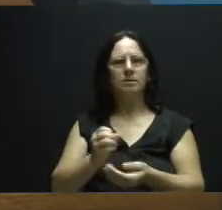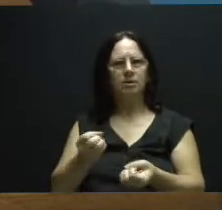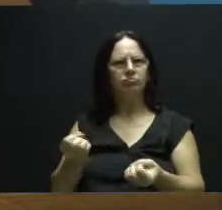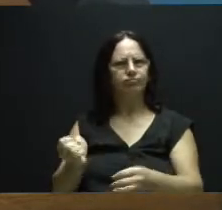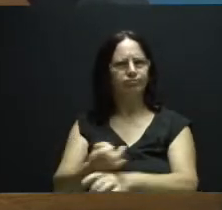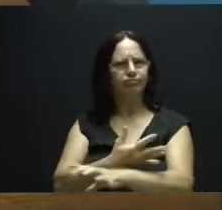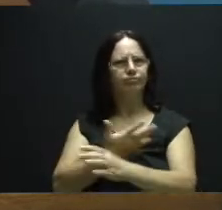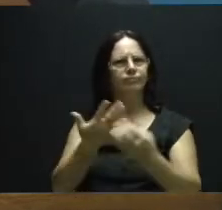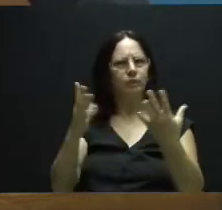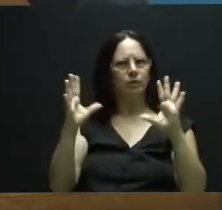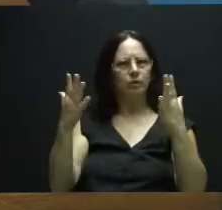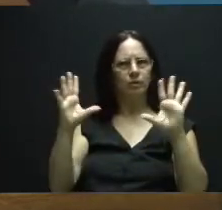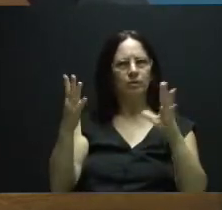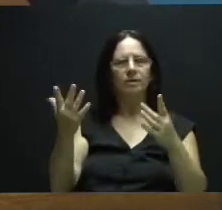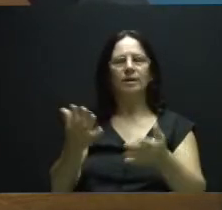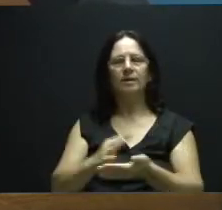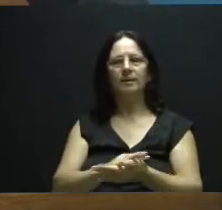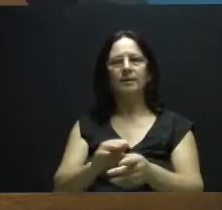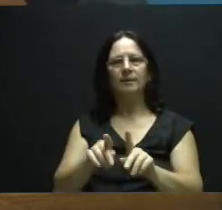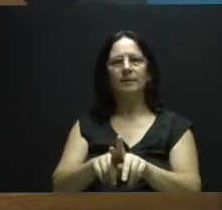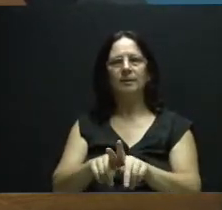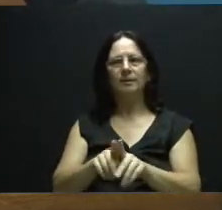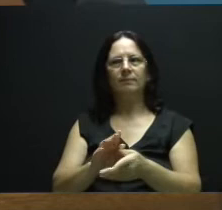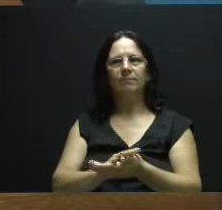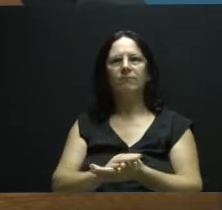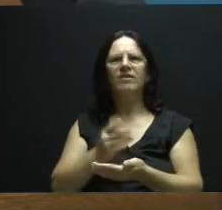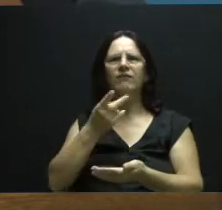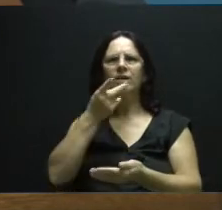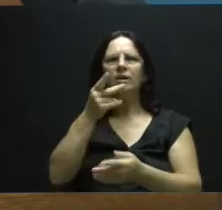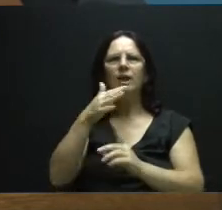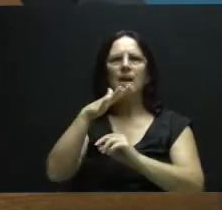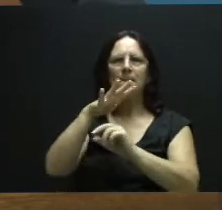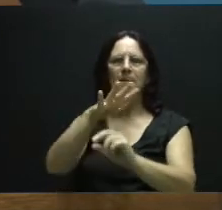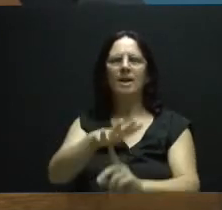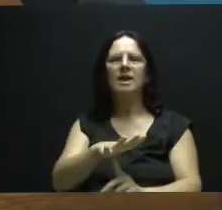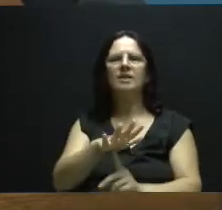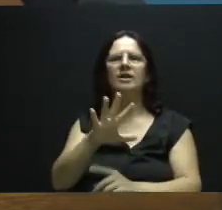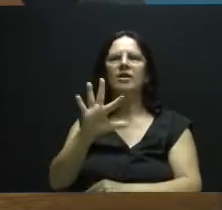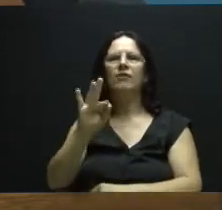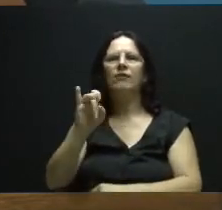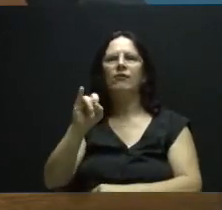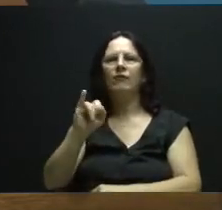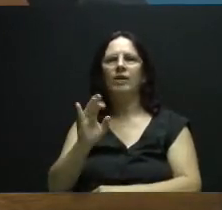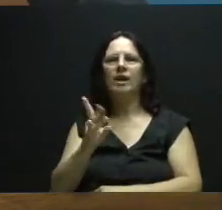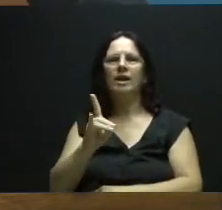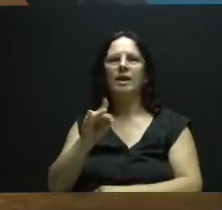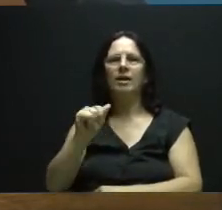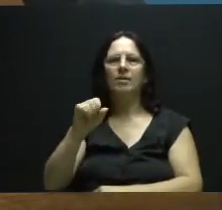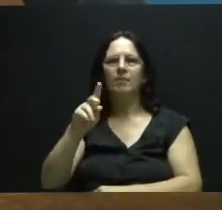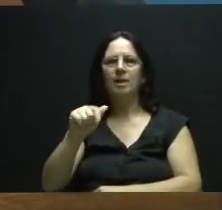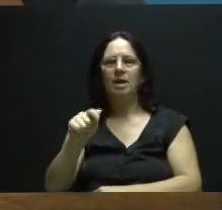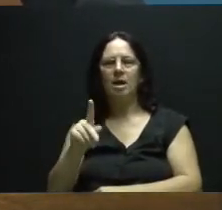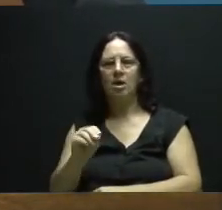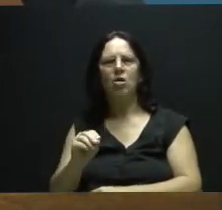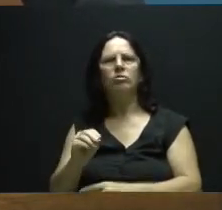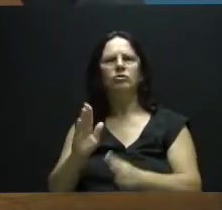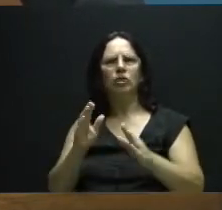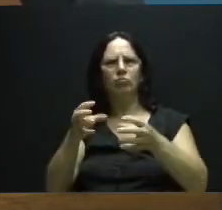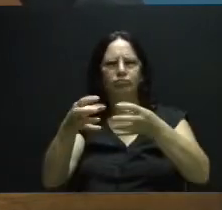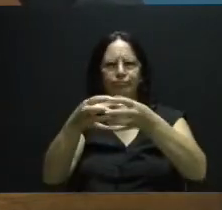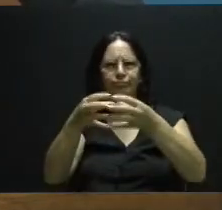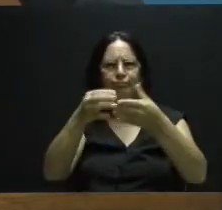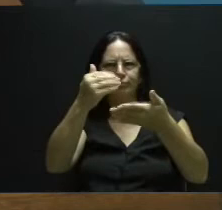elogia eu falar ou da praça frei damião montamos a comissão especial de inquérito na qual estávamos